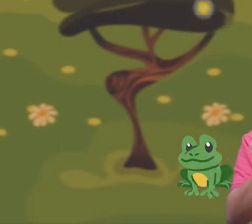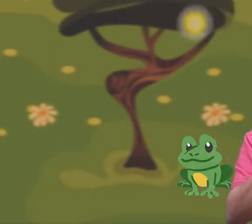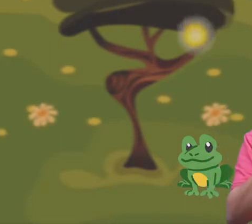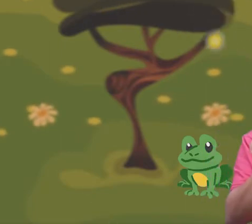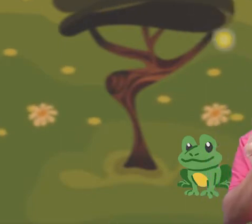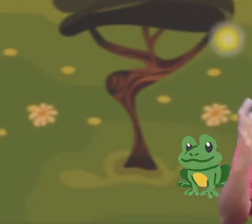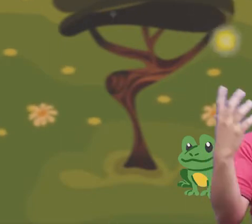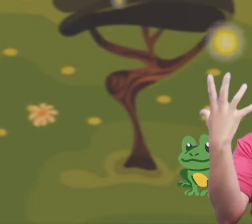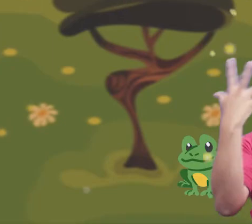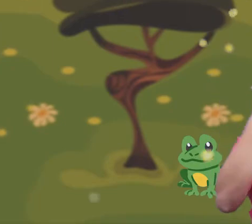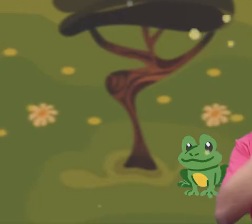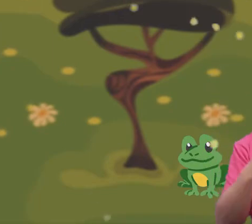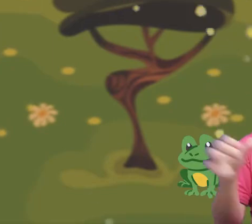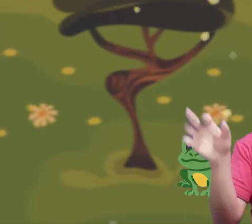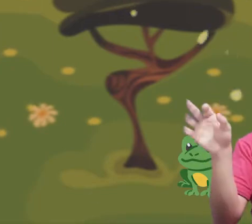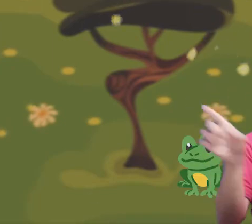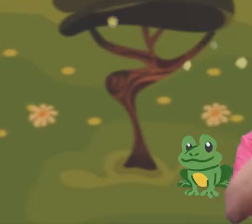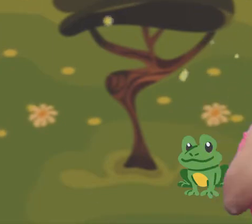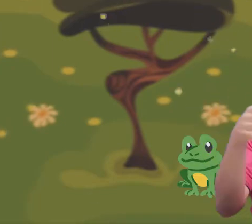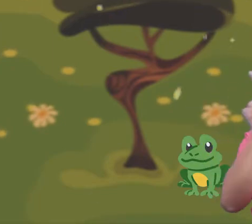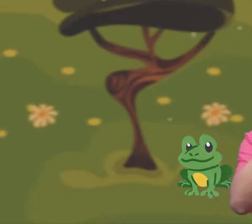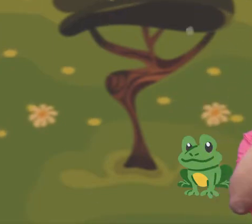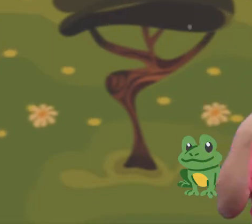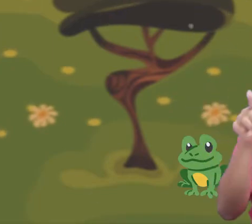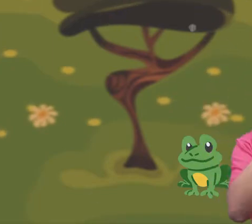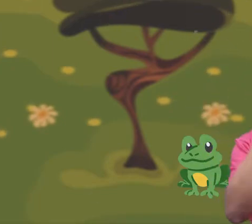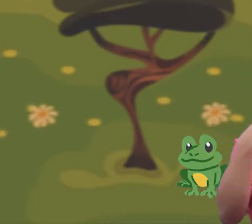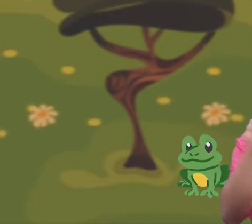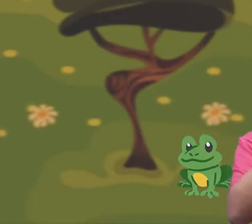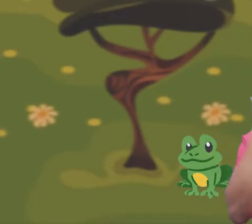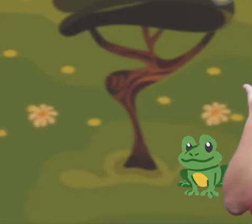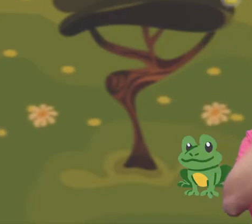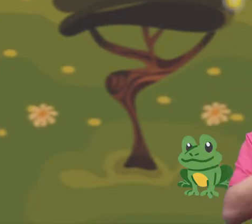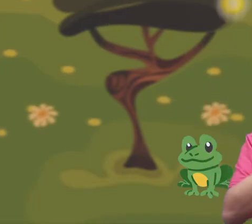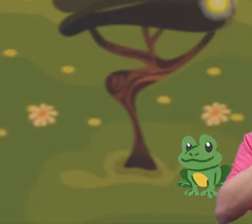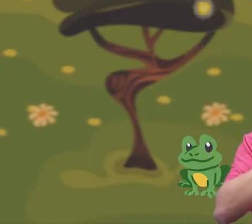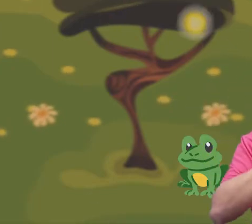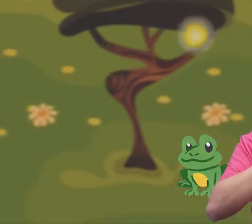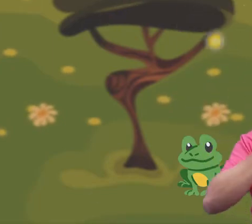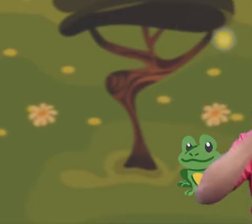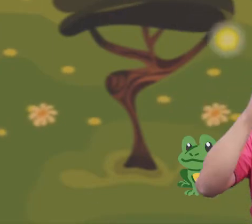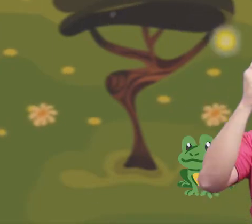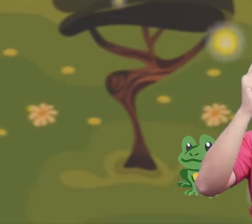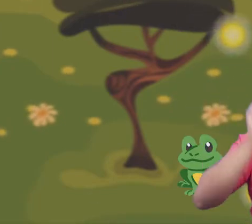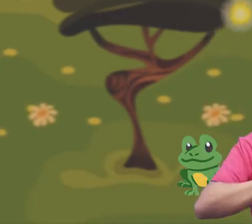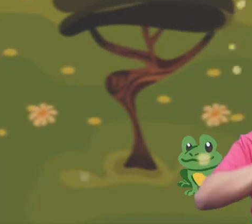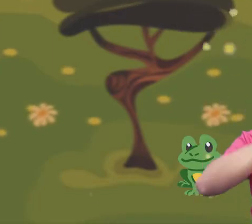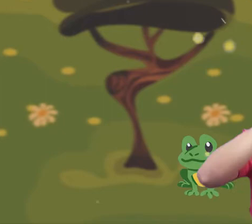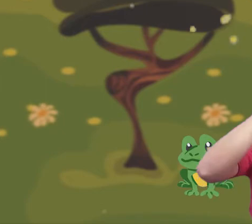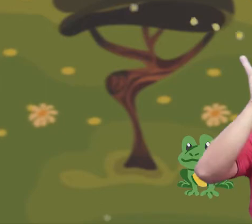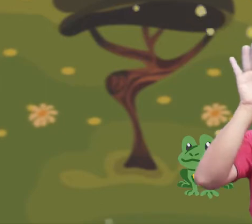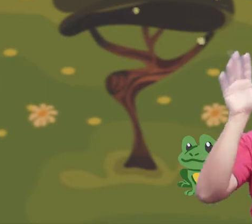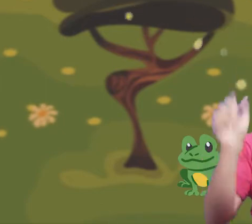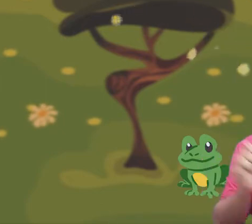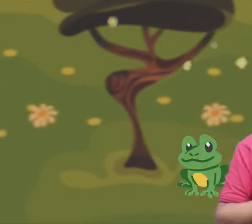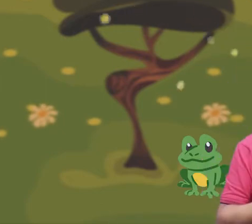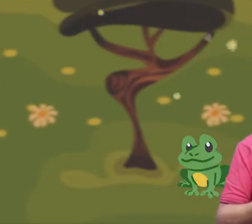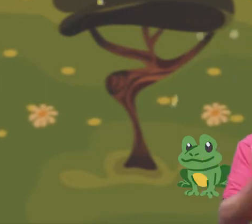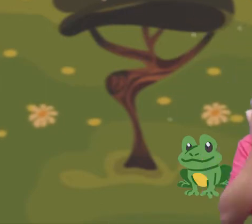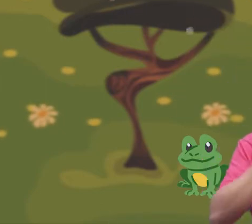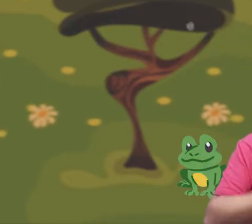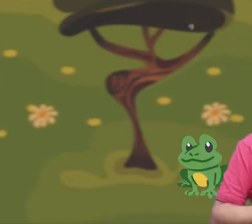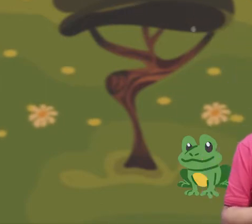O resultado fica parecendo um verdadeiro coral de cururus. Eu trouxe até minha varinha mágica para me ajudar a